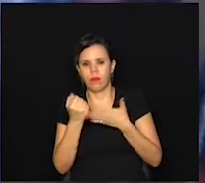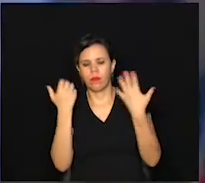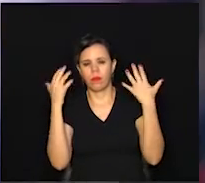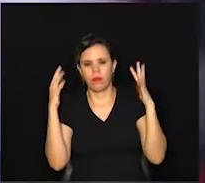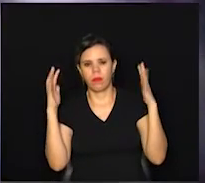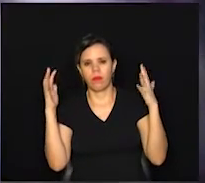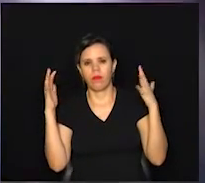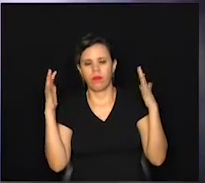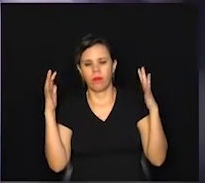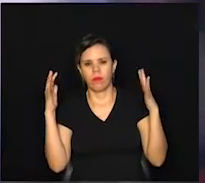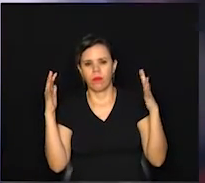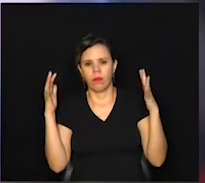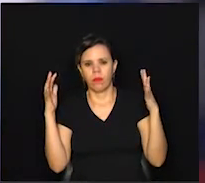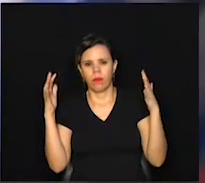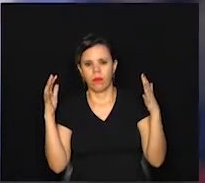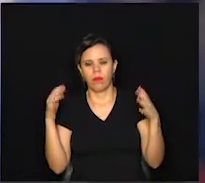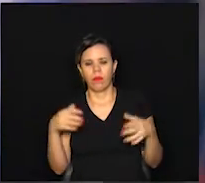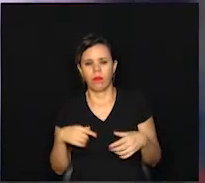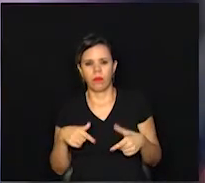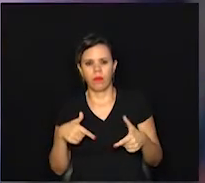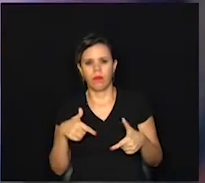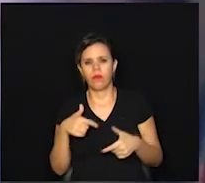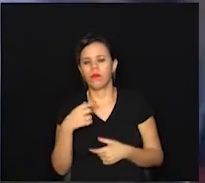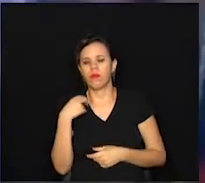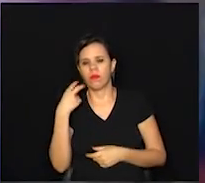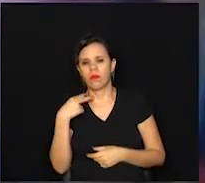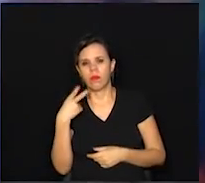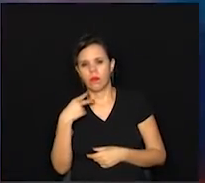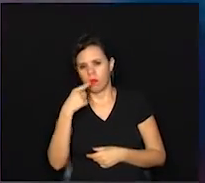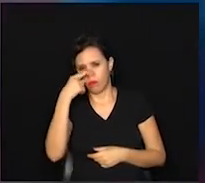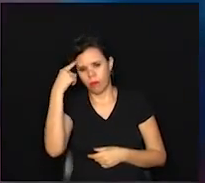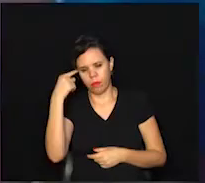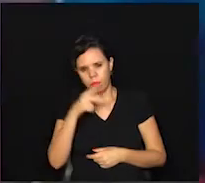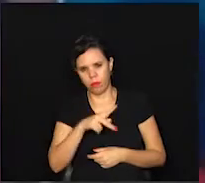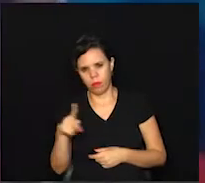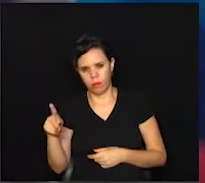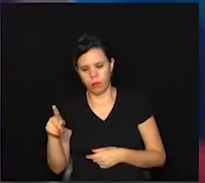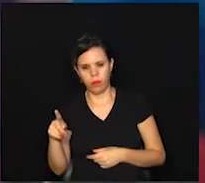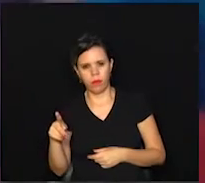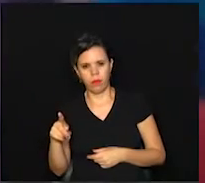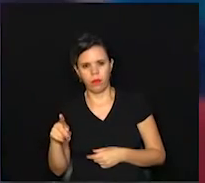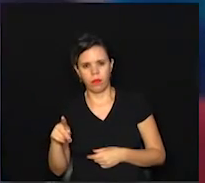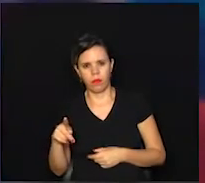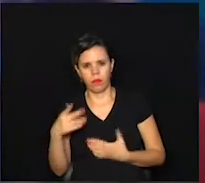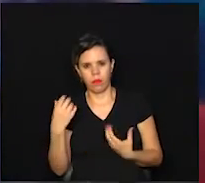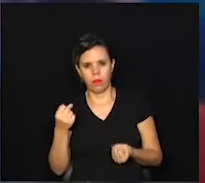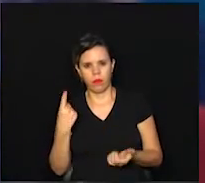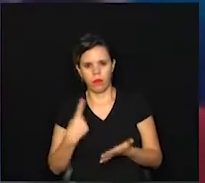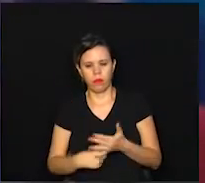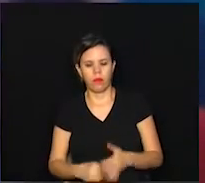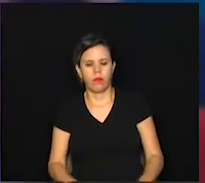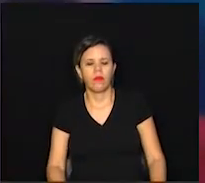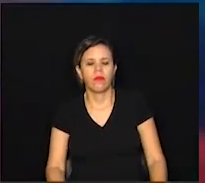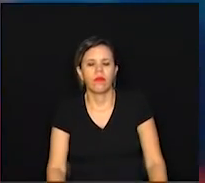parabéns à comissão, na pessoa da presidenta Paola, por essa iniciativa. Estamos juntos.